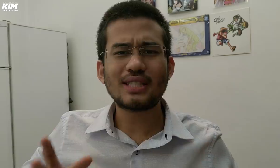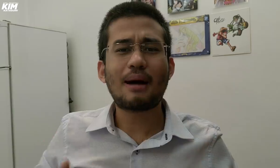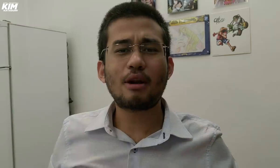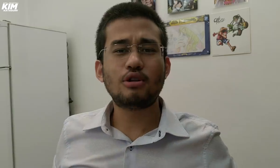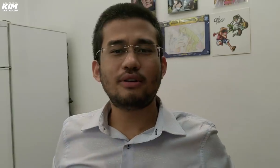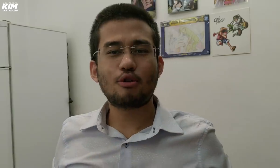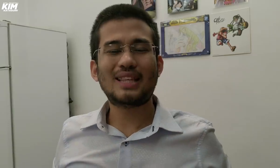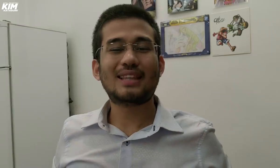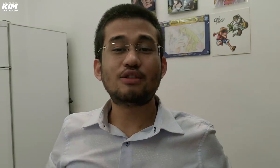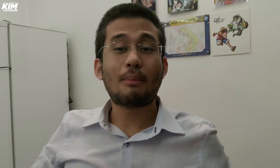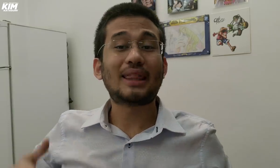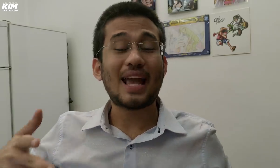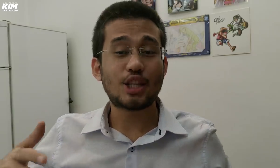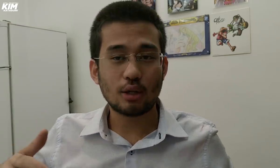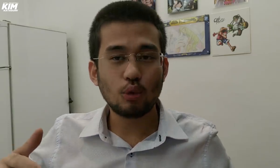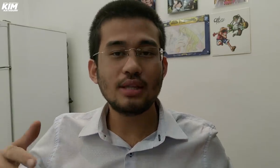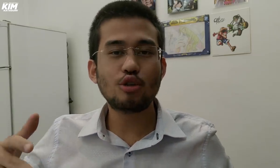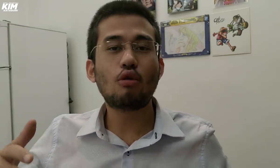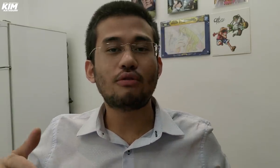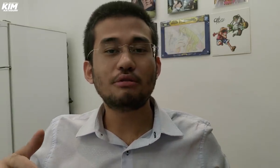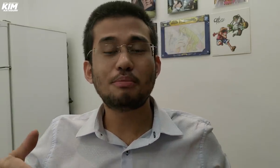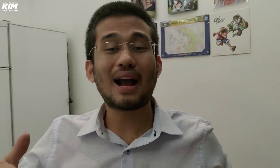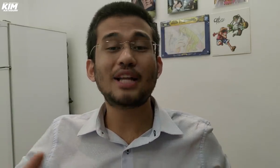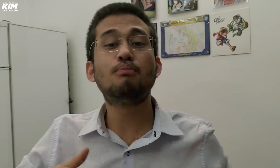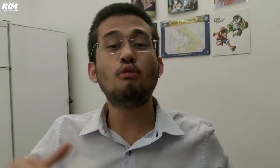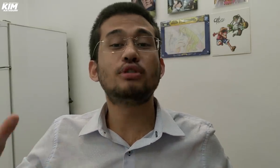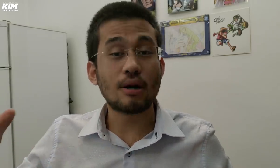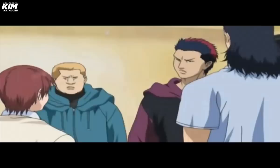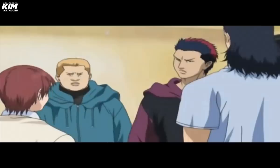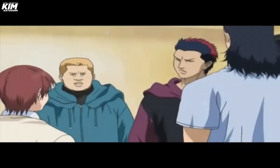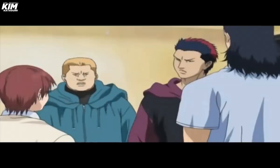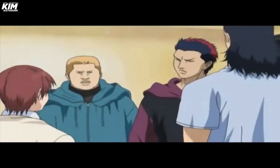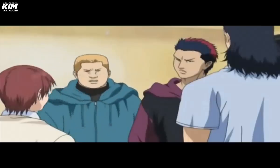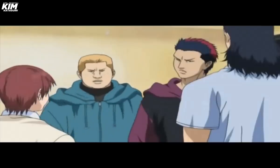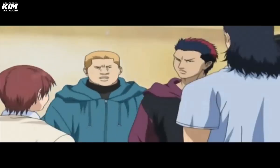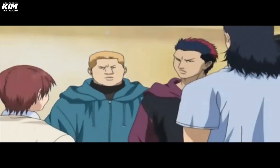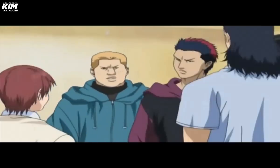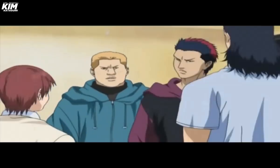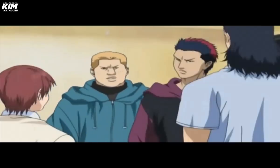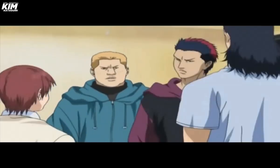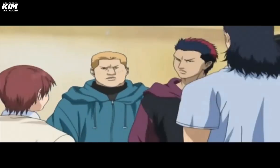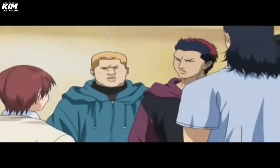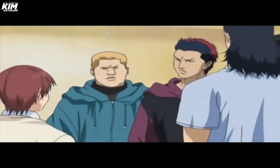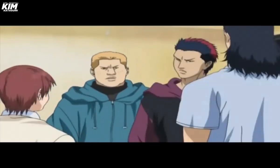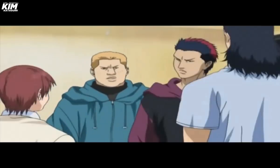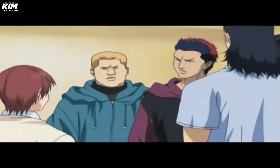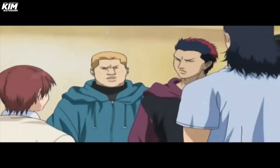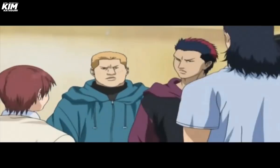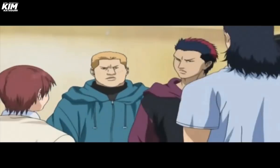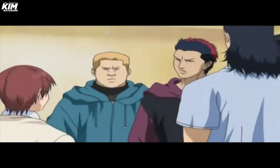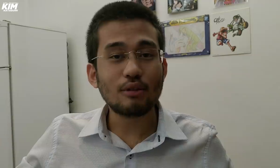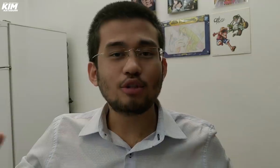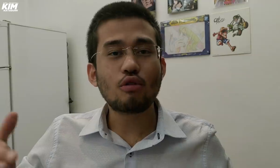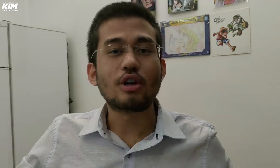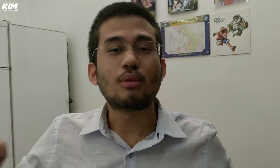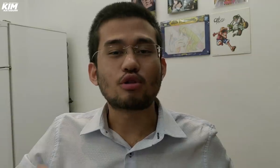Pessoal, o que vocês acabaram de ver foi uma tentativa patética do líder de governo de pagar de bonzão. Aí se liga, não vem mandando não como se fosse o pica-grossa da